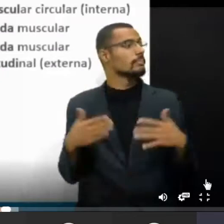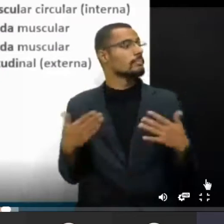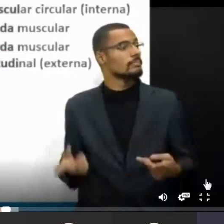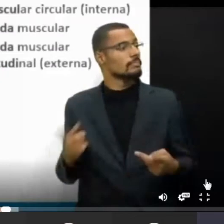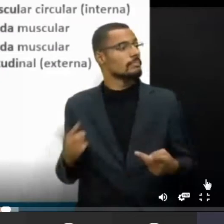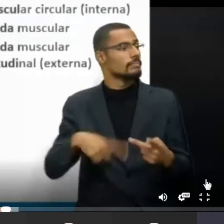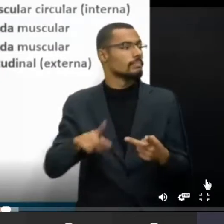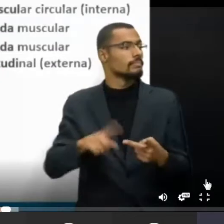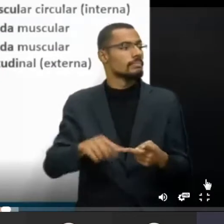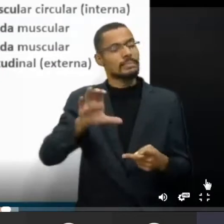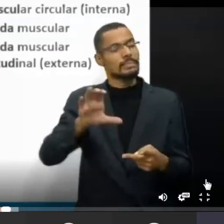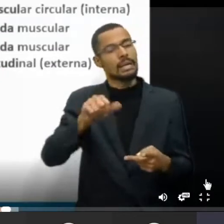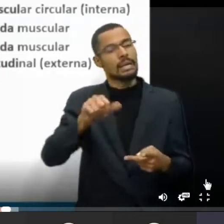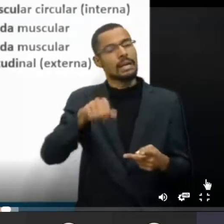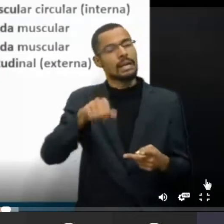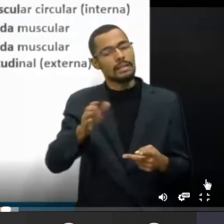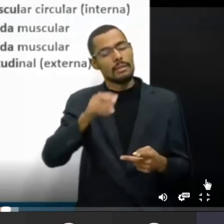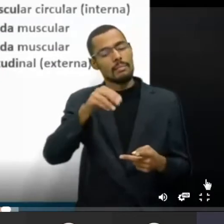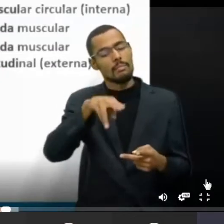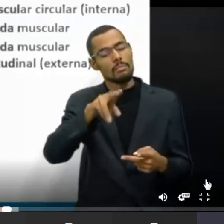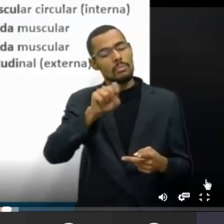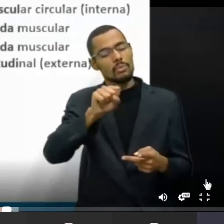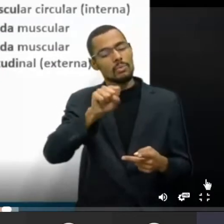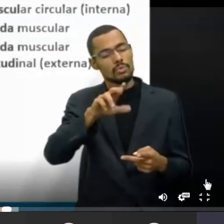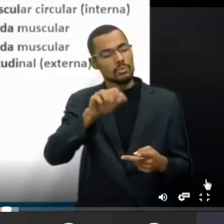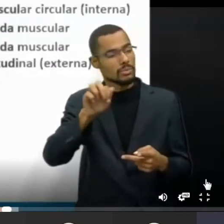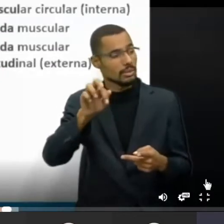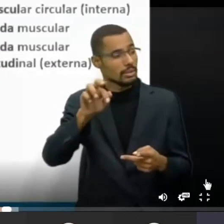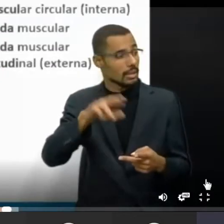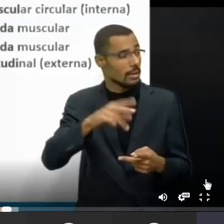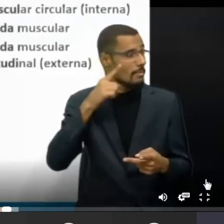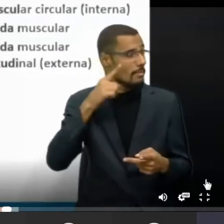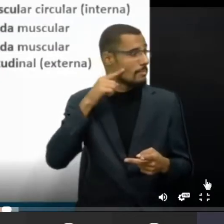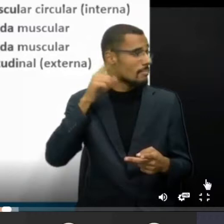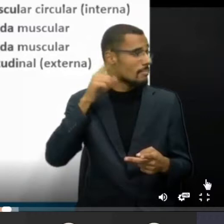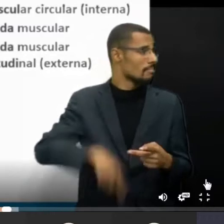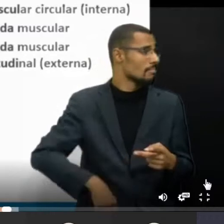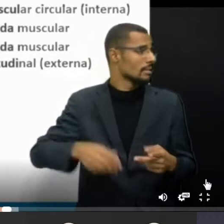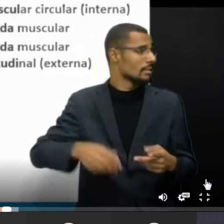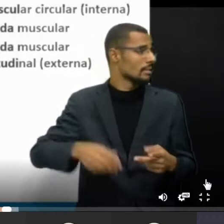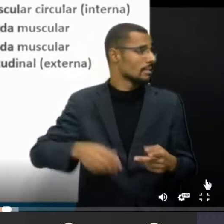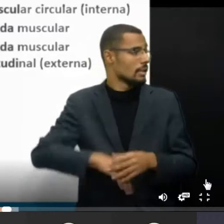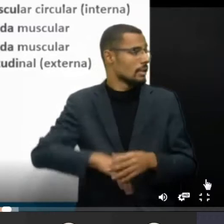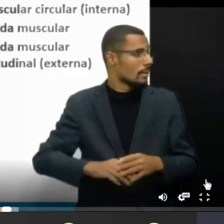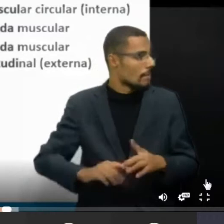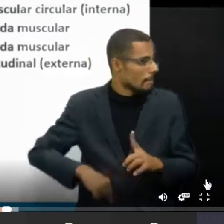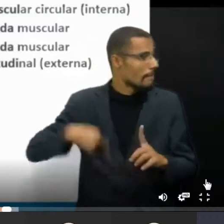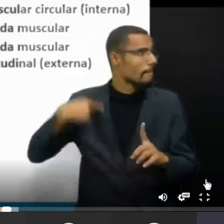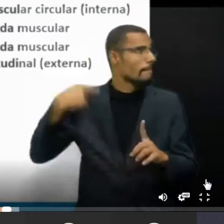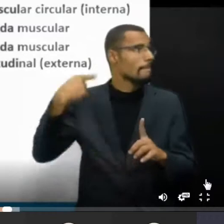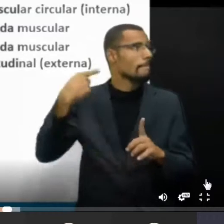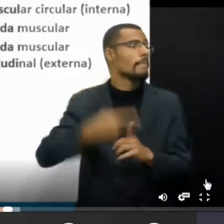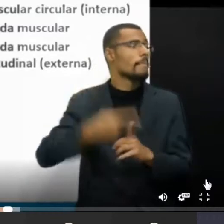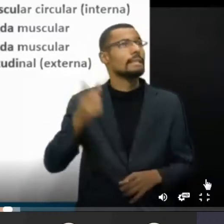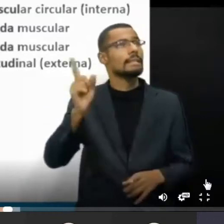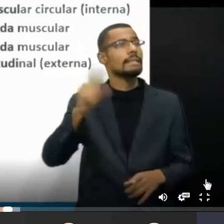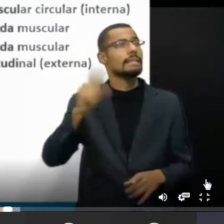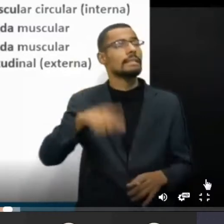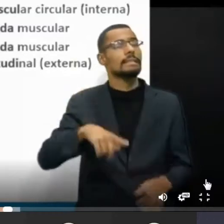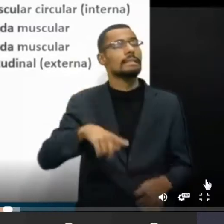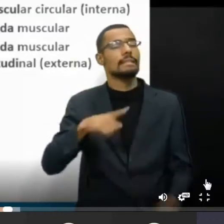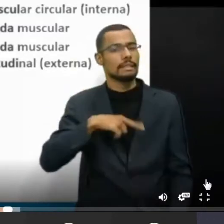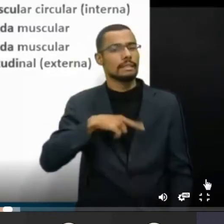então, uma camada muscular. A camada muscular mais interna, uma camada